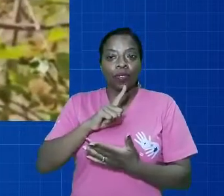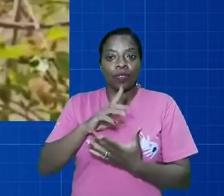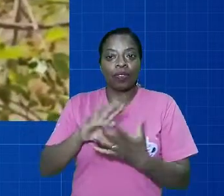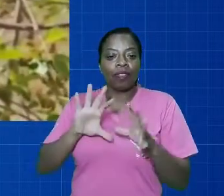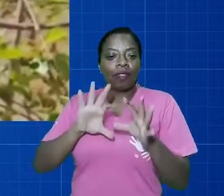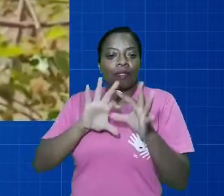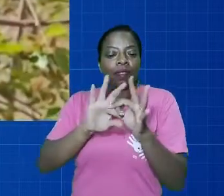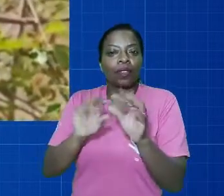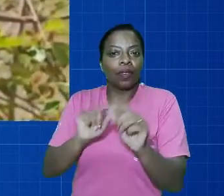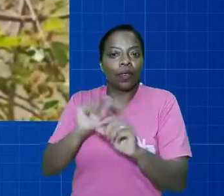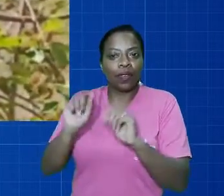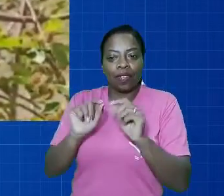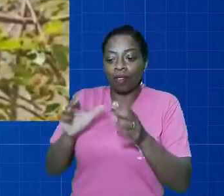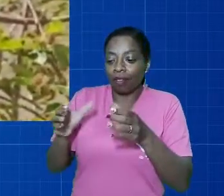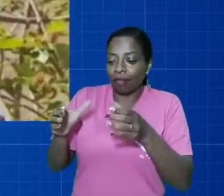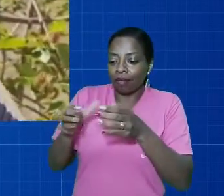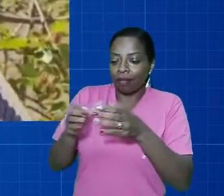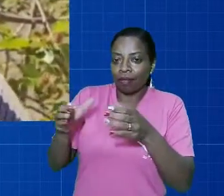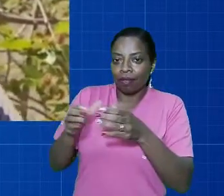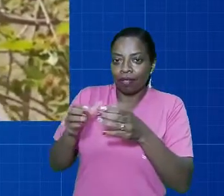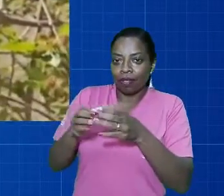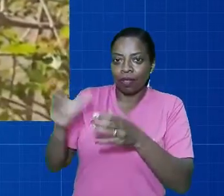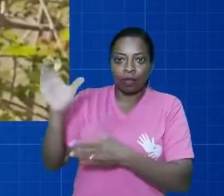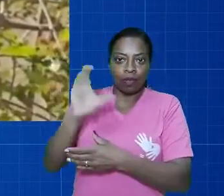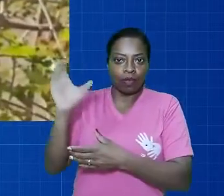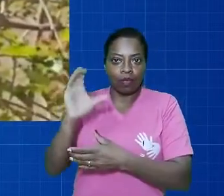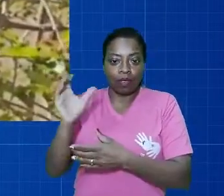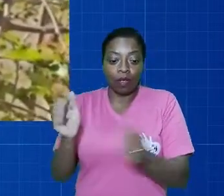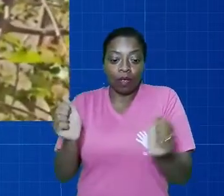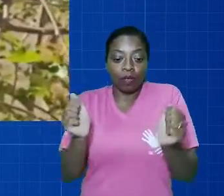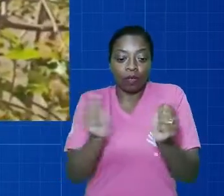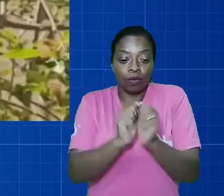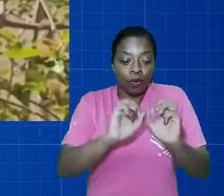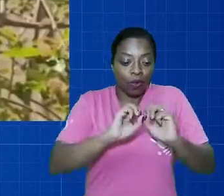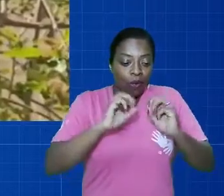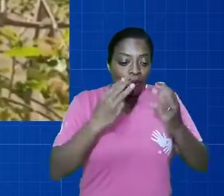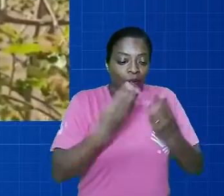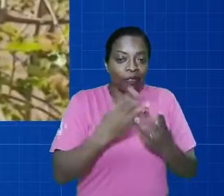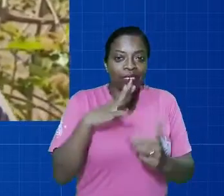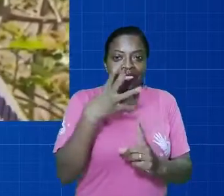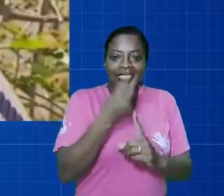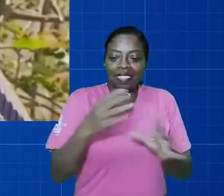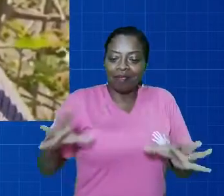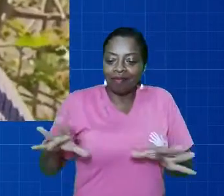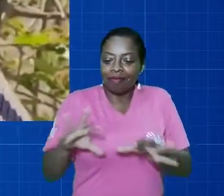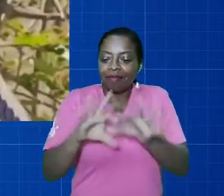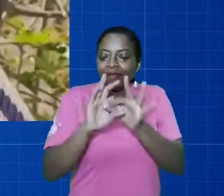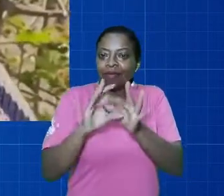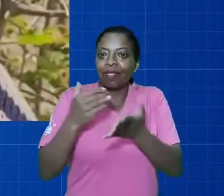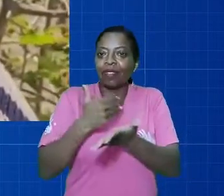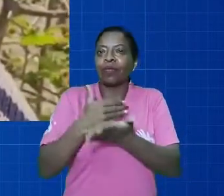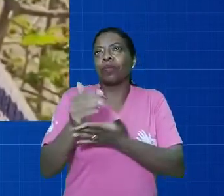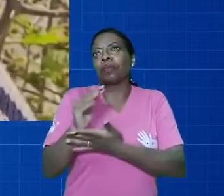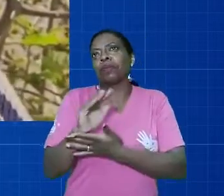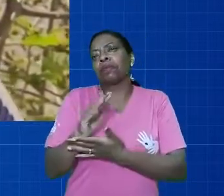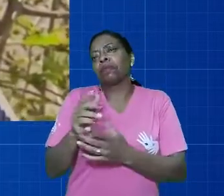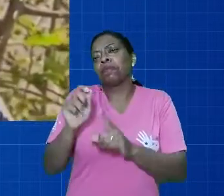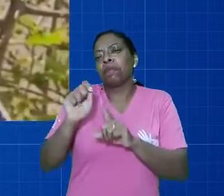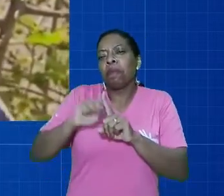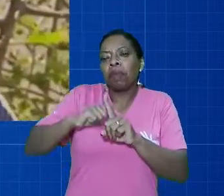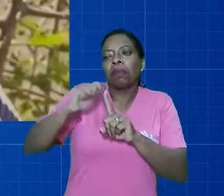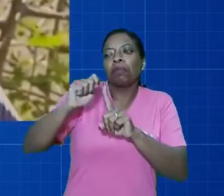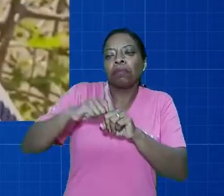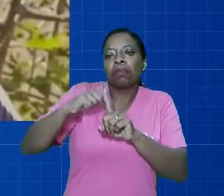estabelecemos um vínculo muito grande, porque o Clube de Ciências e Oficina de Arte iniciaram, assim, com diferença de meses, né,